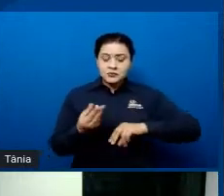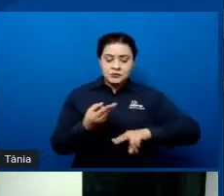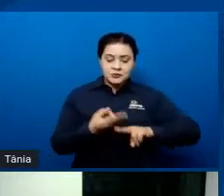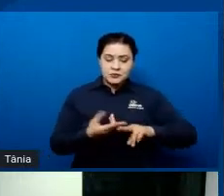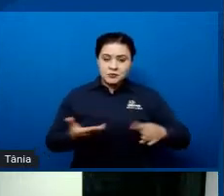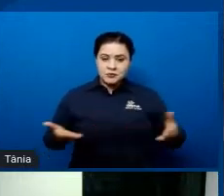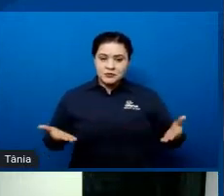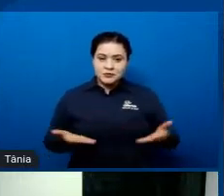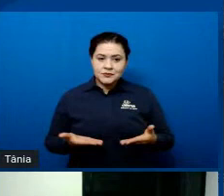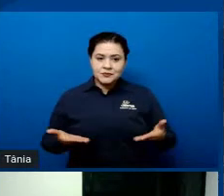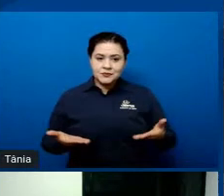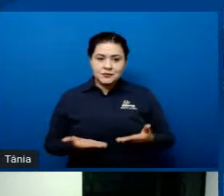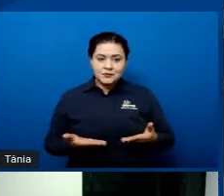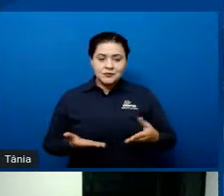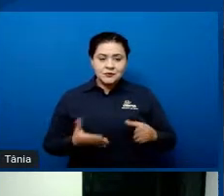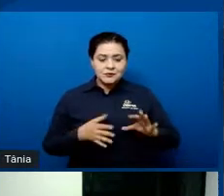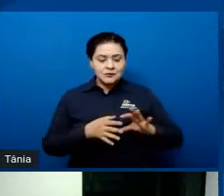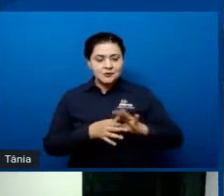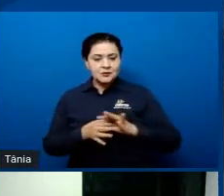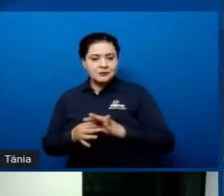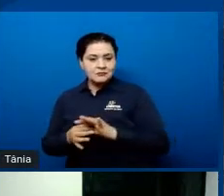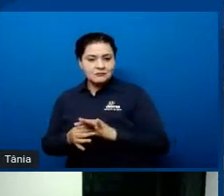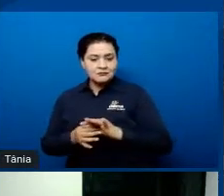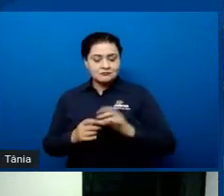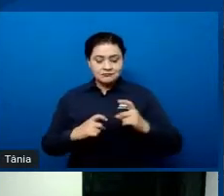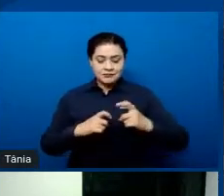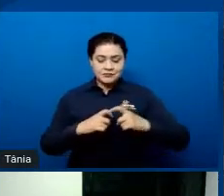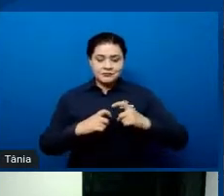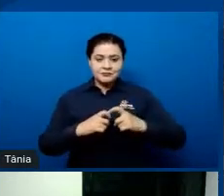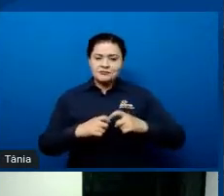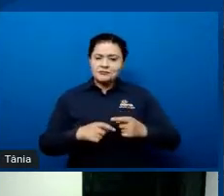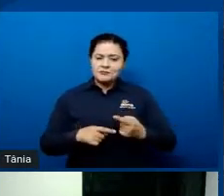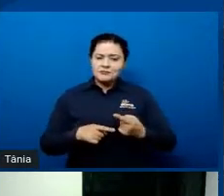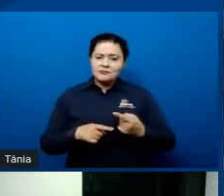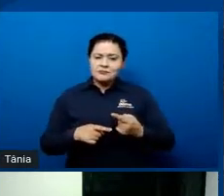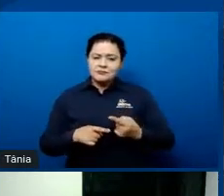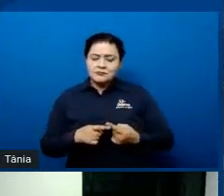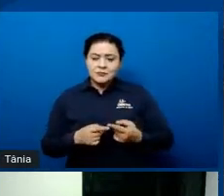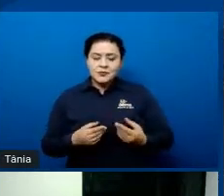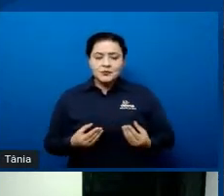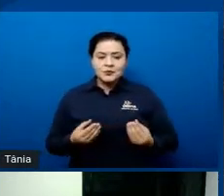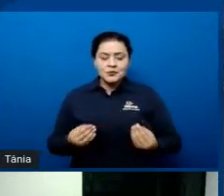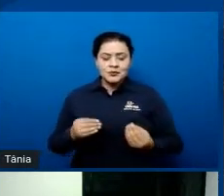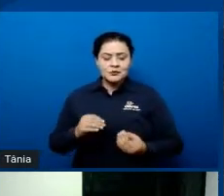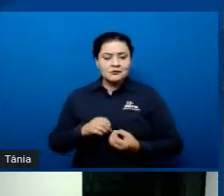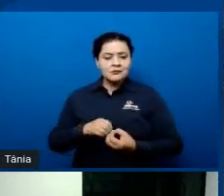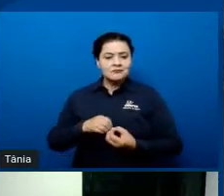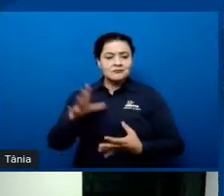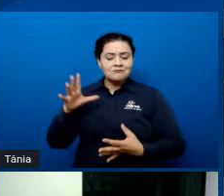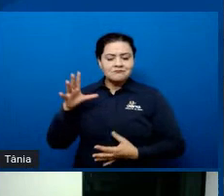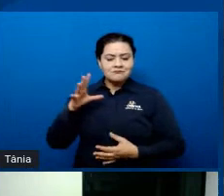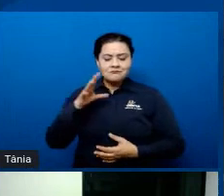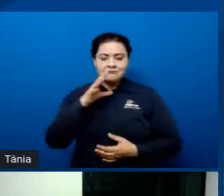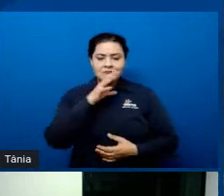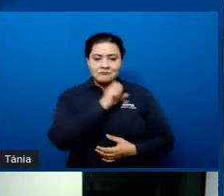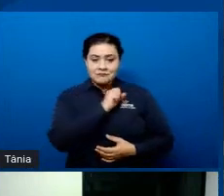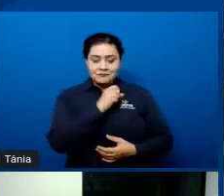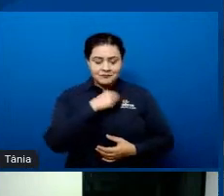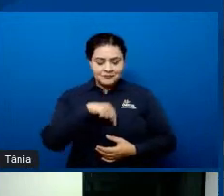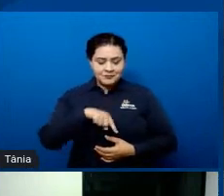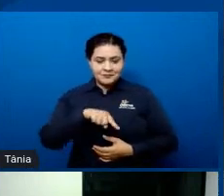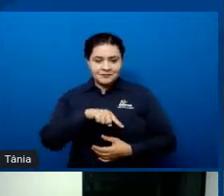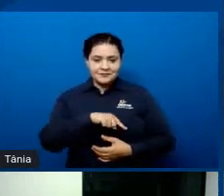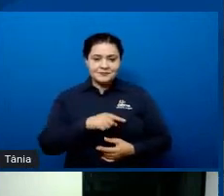né, no ramo da medicina, tá? Eu vou mostrar para vocês assim como ele já aparece muito rápido para a gente,